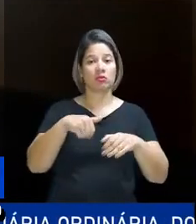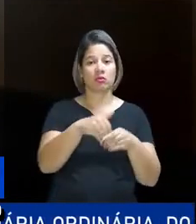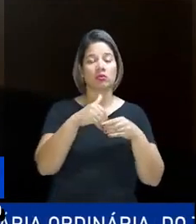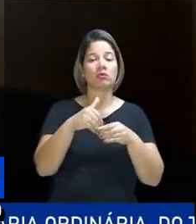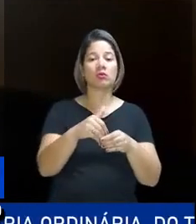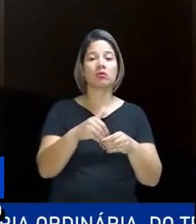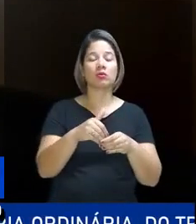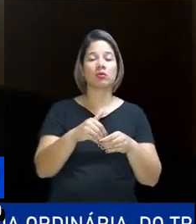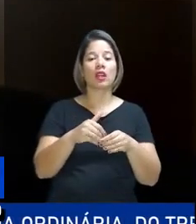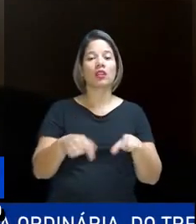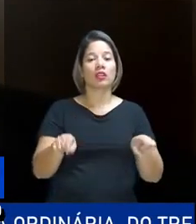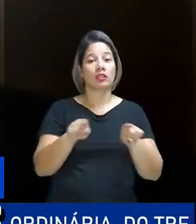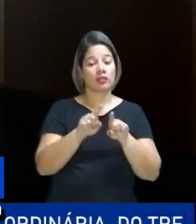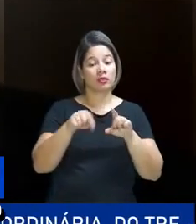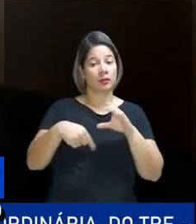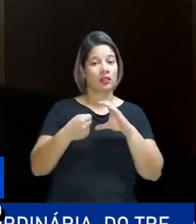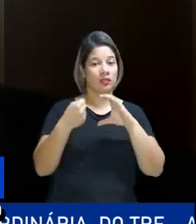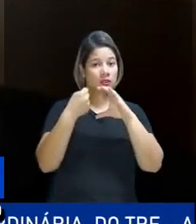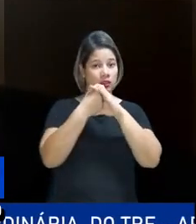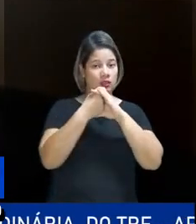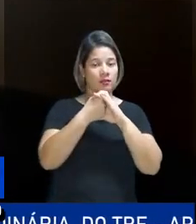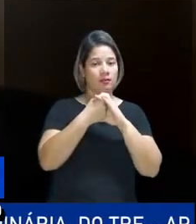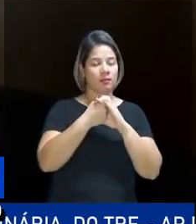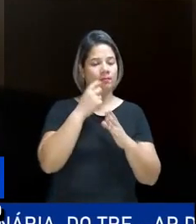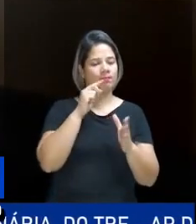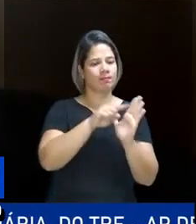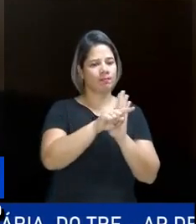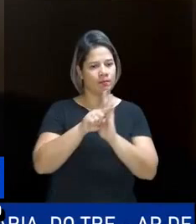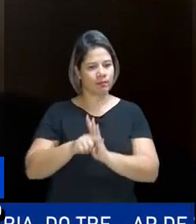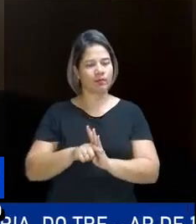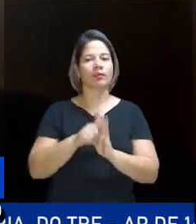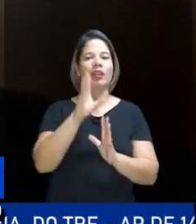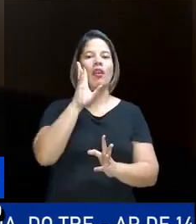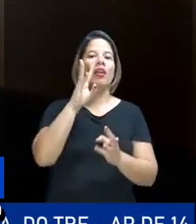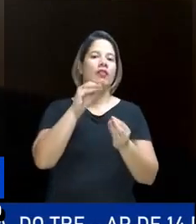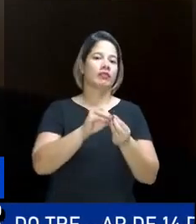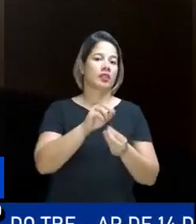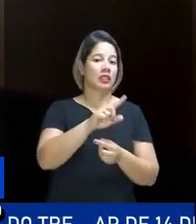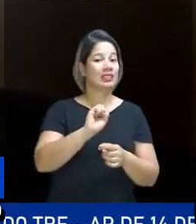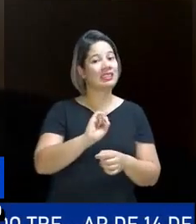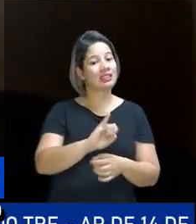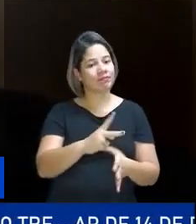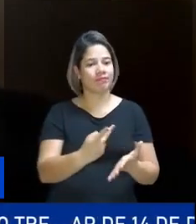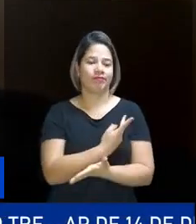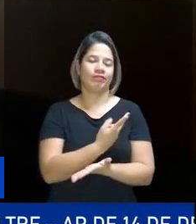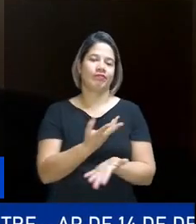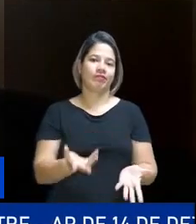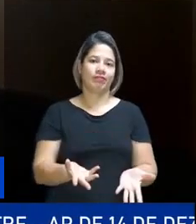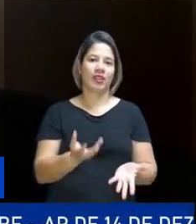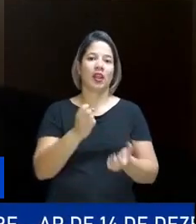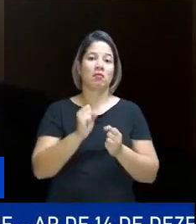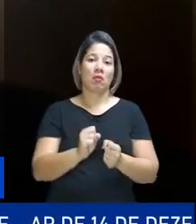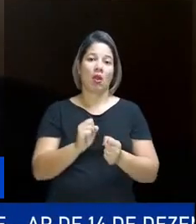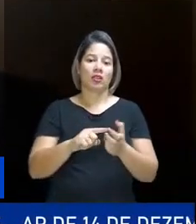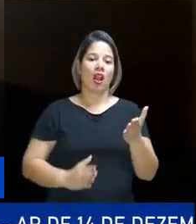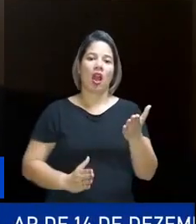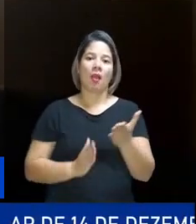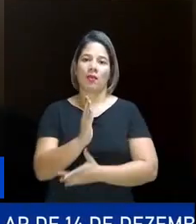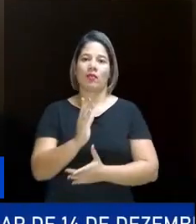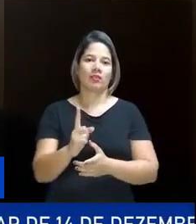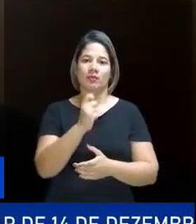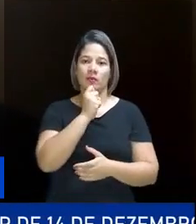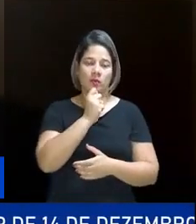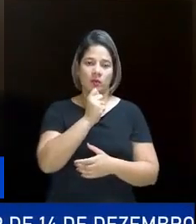Por consequência, o TRE Amapá concluiu que essa falha impõe a desaprovação das contas. Nesse julgamento,